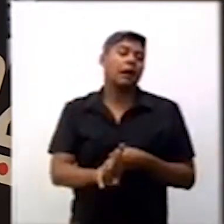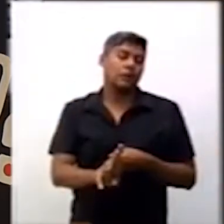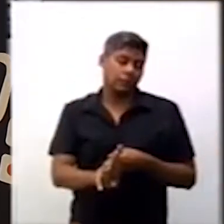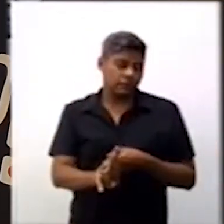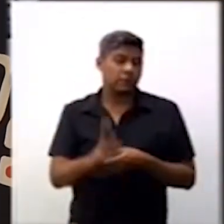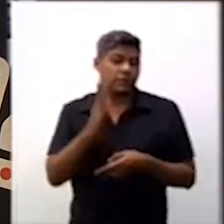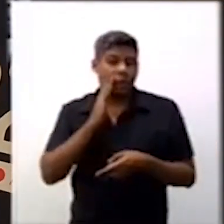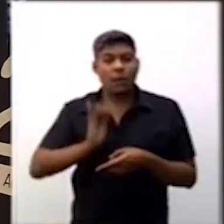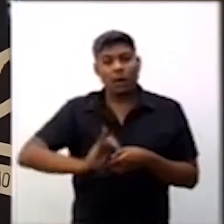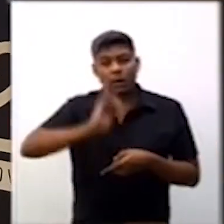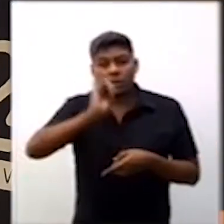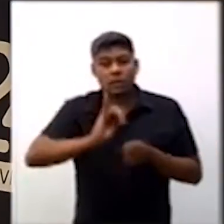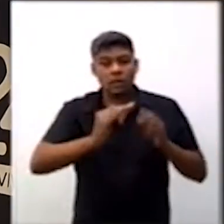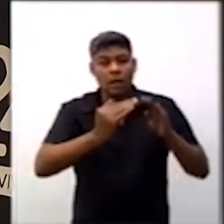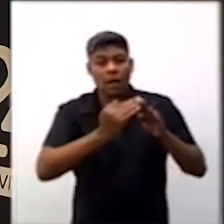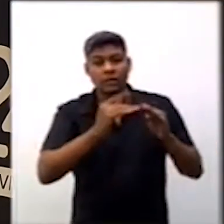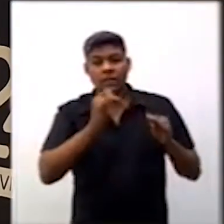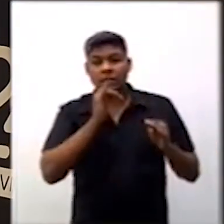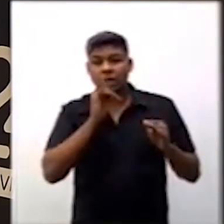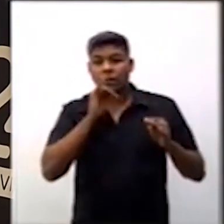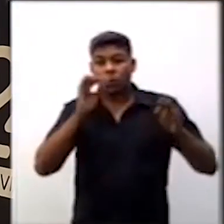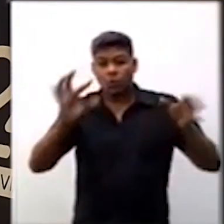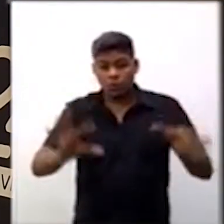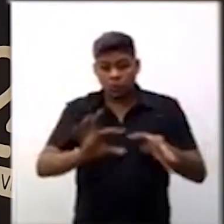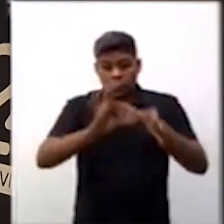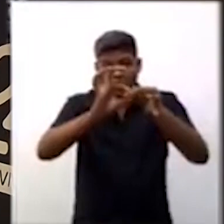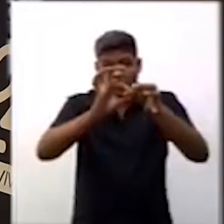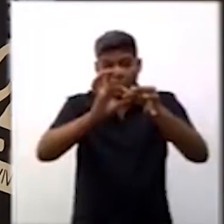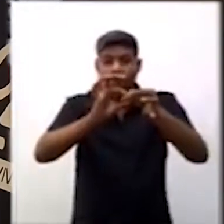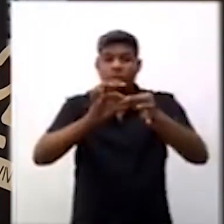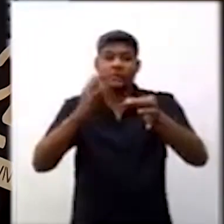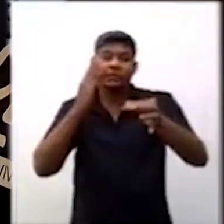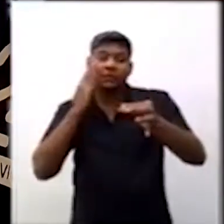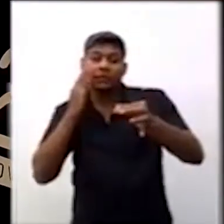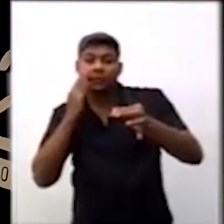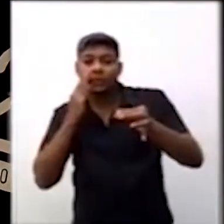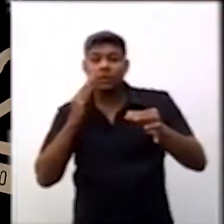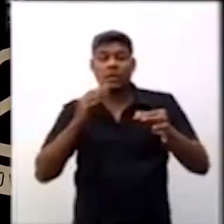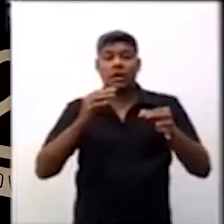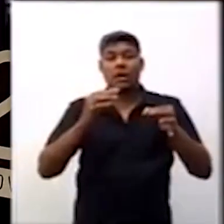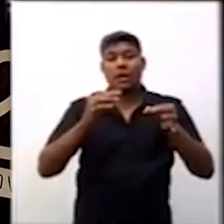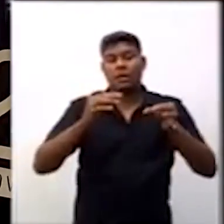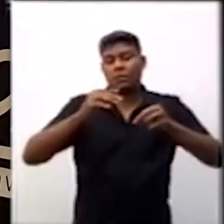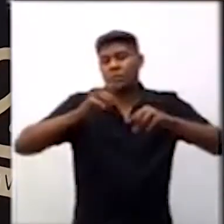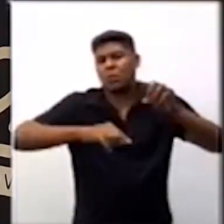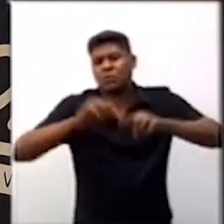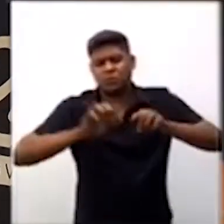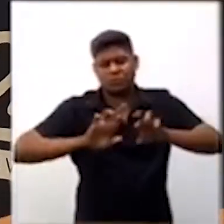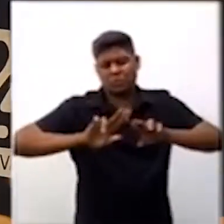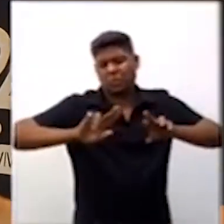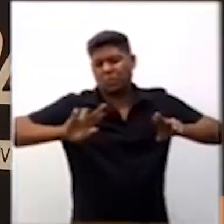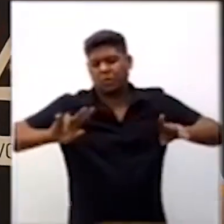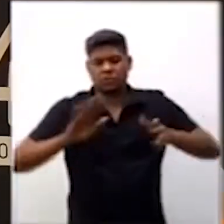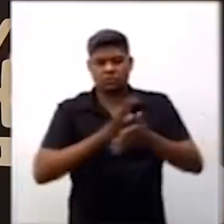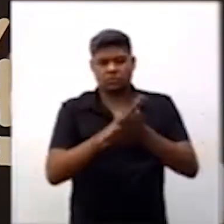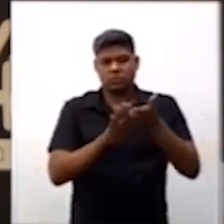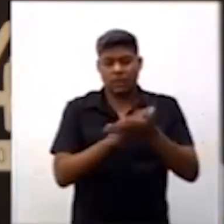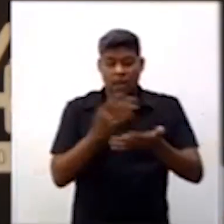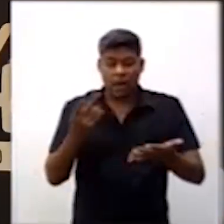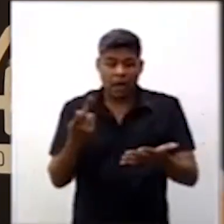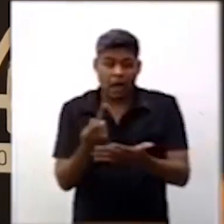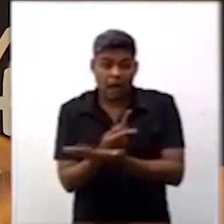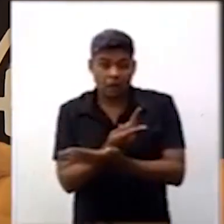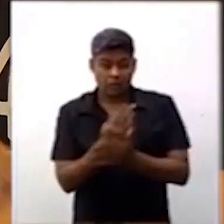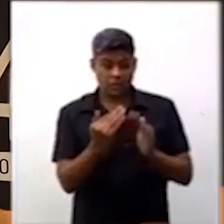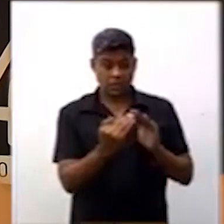circuito elétrico residencial eu ter uma ligação de tal maneira em que o funcionamento de um aparelho interferisse no outro. Ah, Idelfrânio, isso acontece na